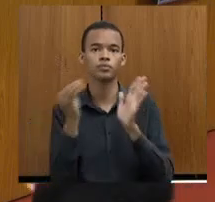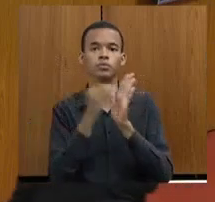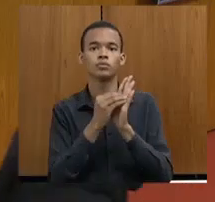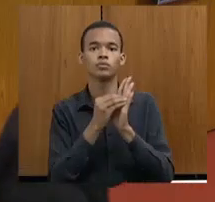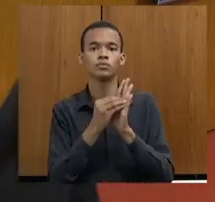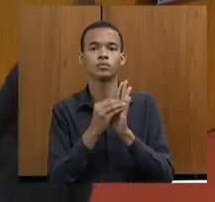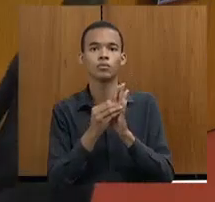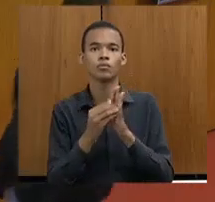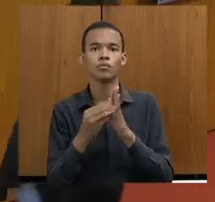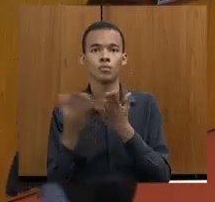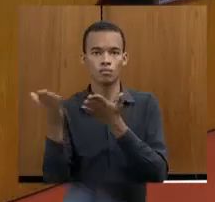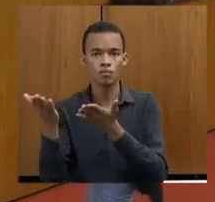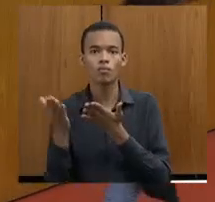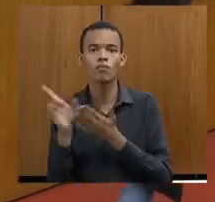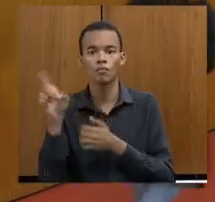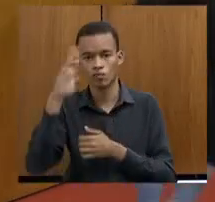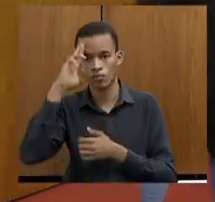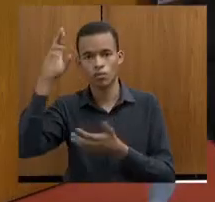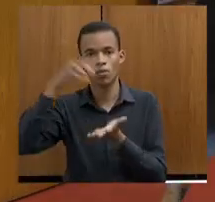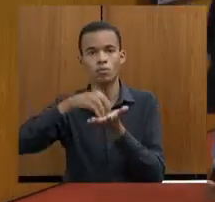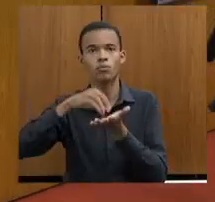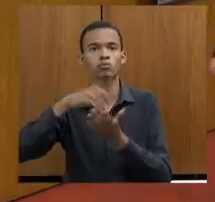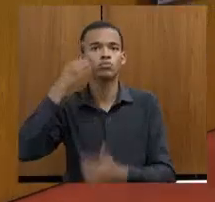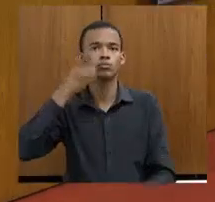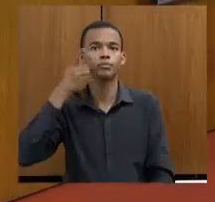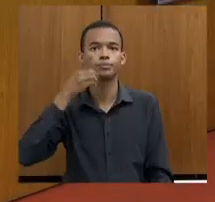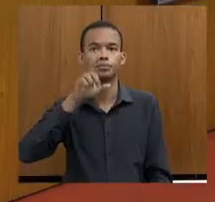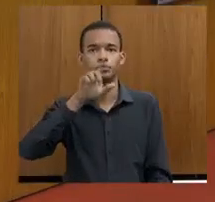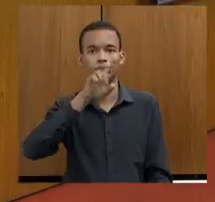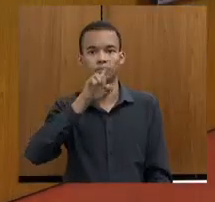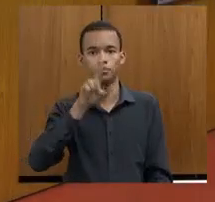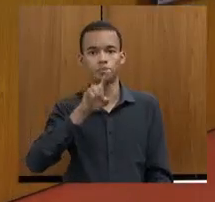querido líder de bloco Deputado Zé Guilherme